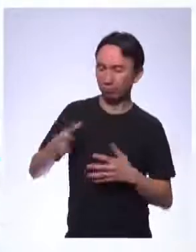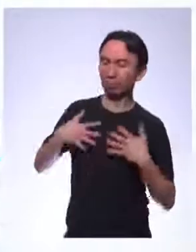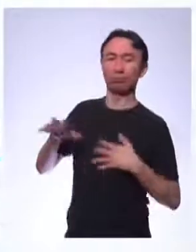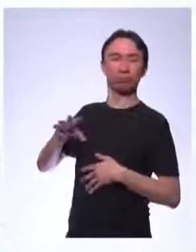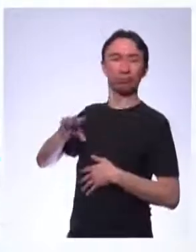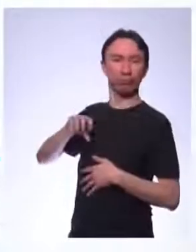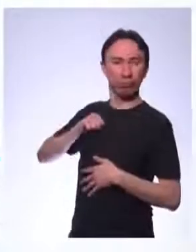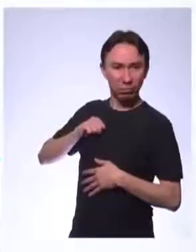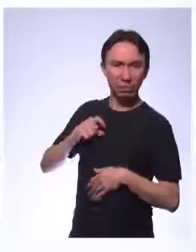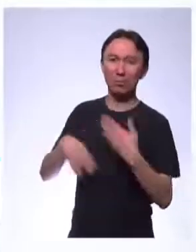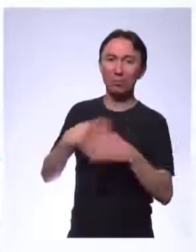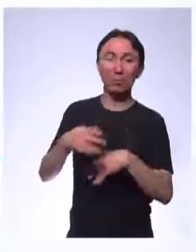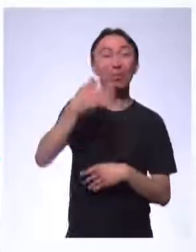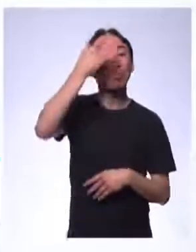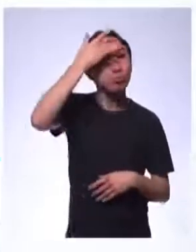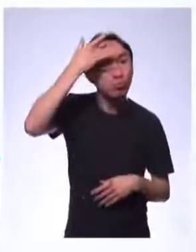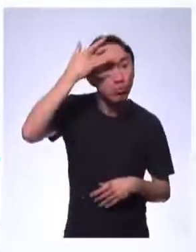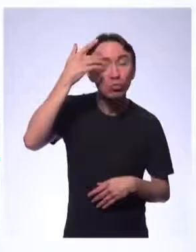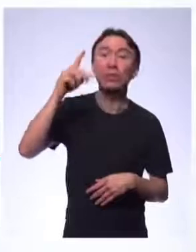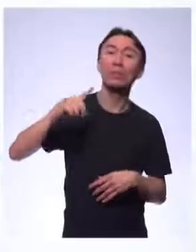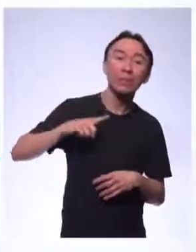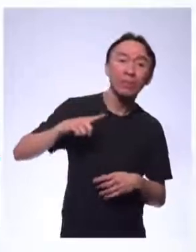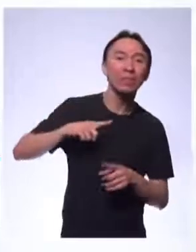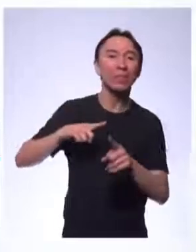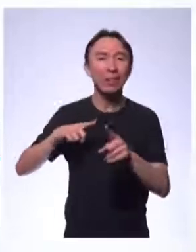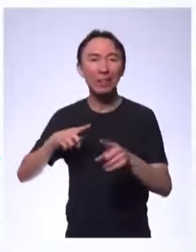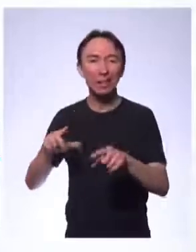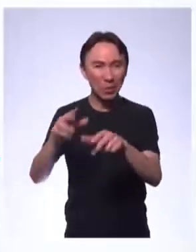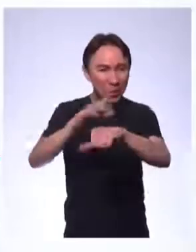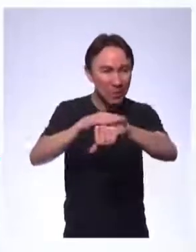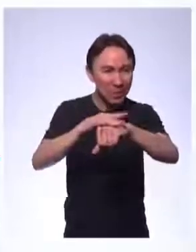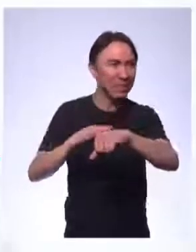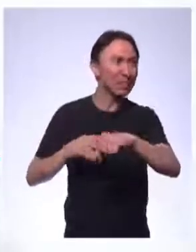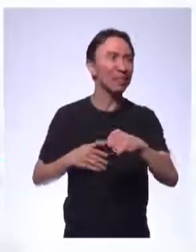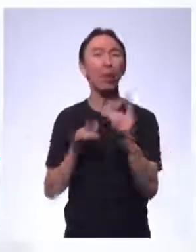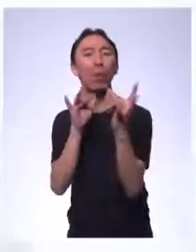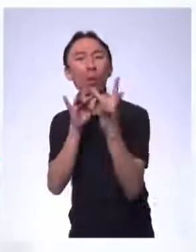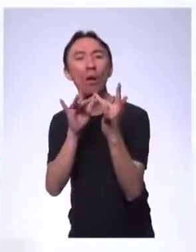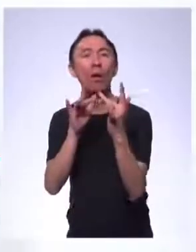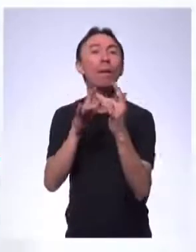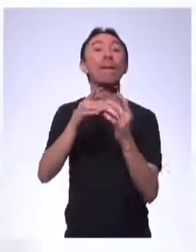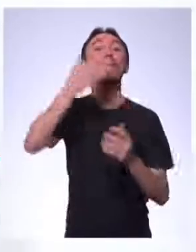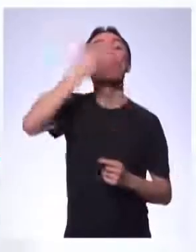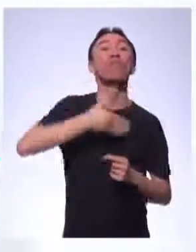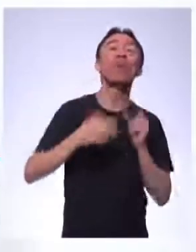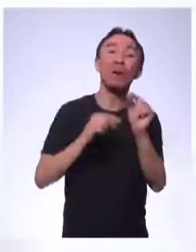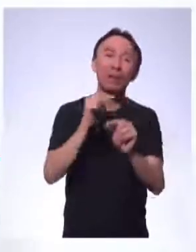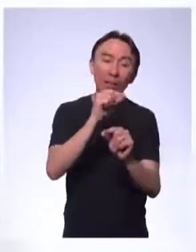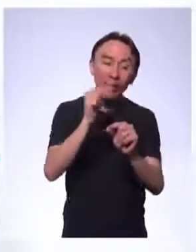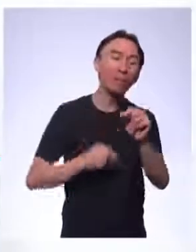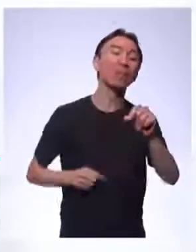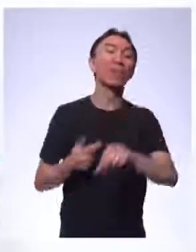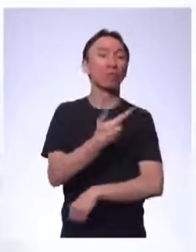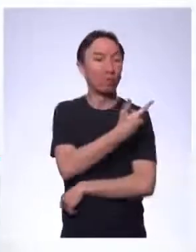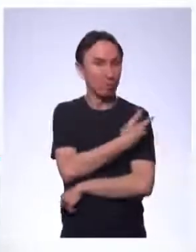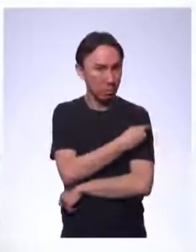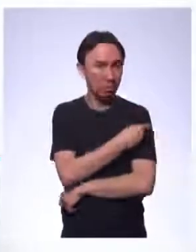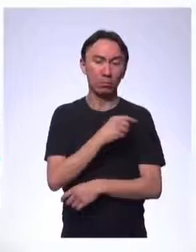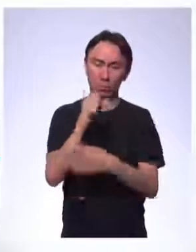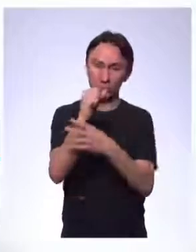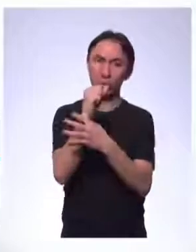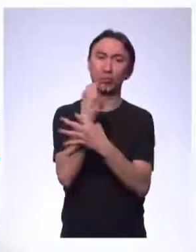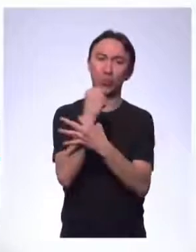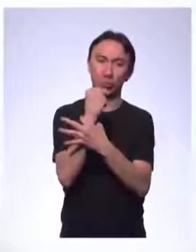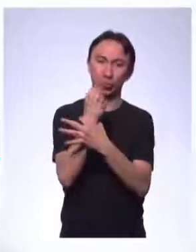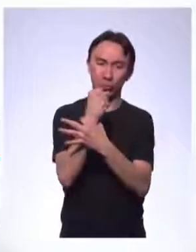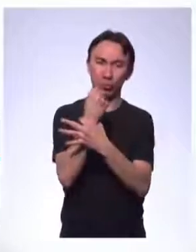tinham varíola para provar para as pessoas que a vacina era segura. Tá? Outro que eu mostrei para vocês foi o